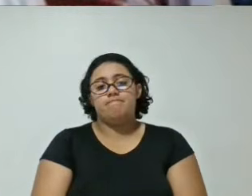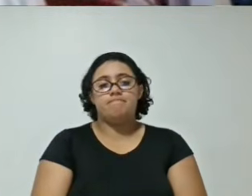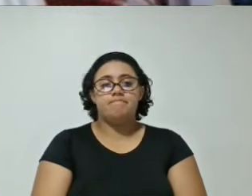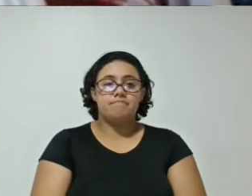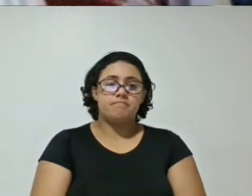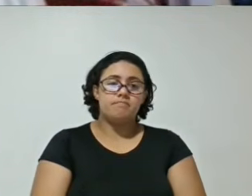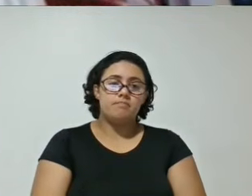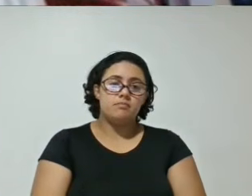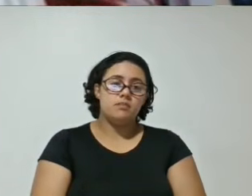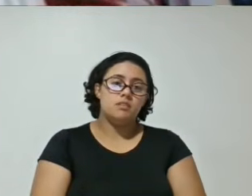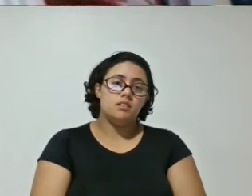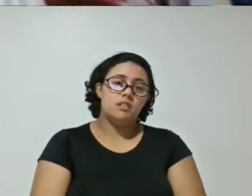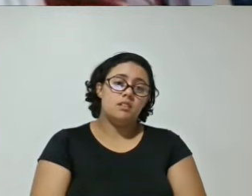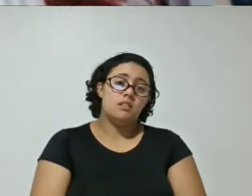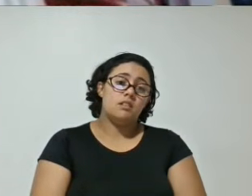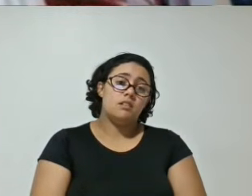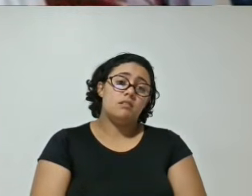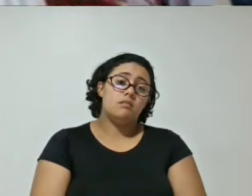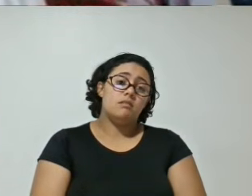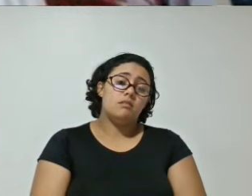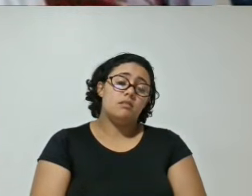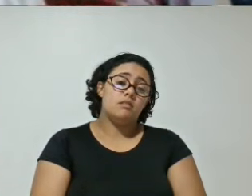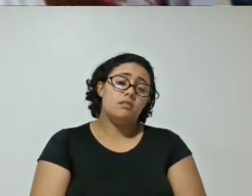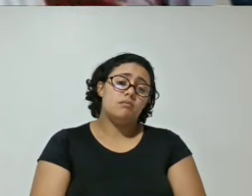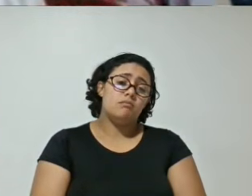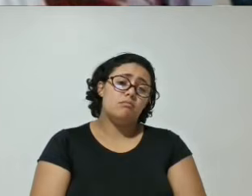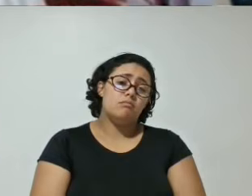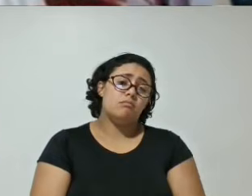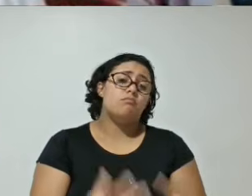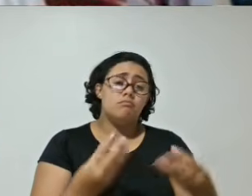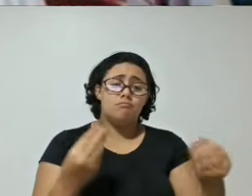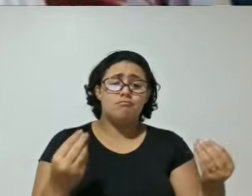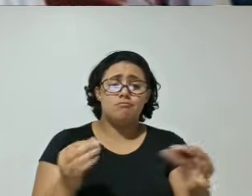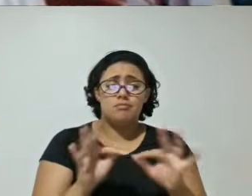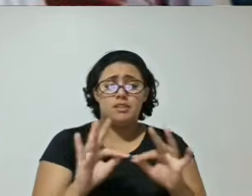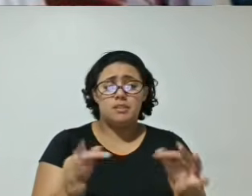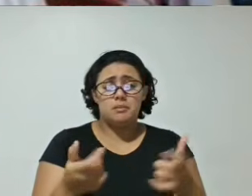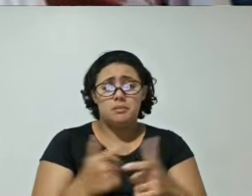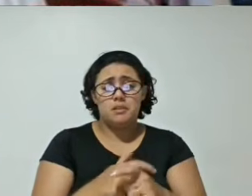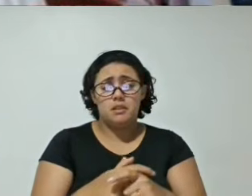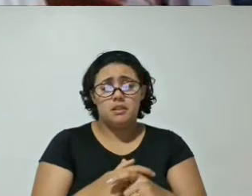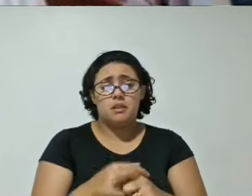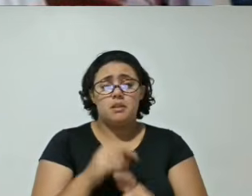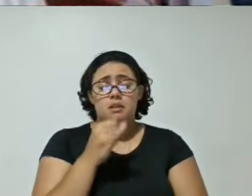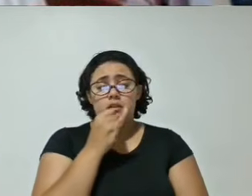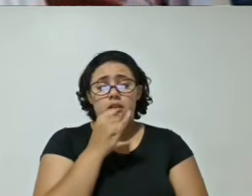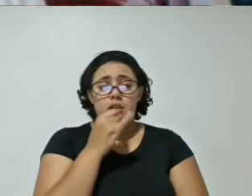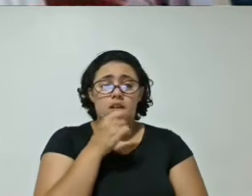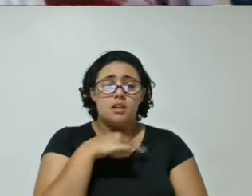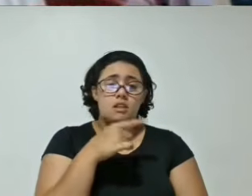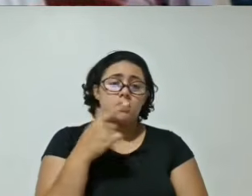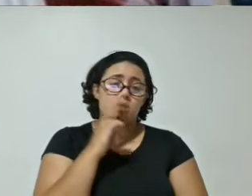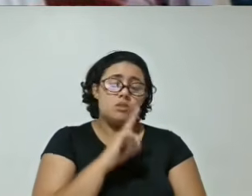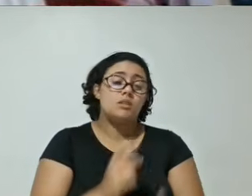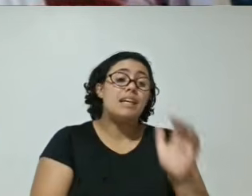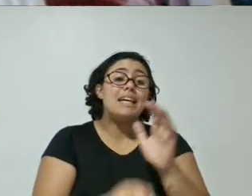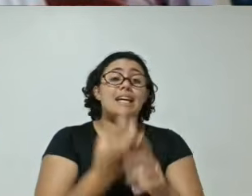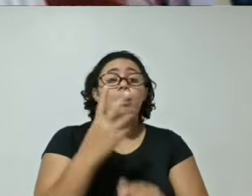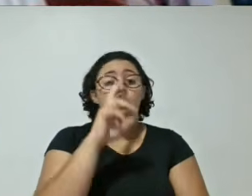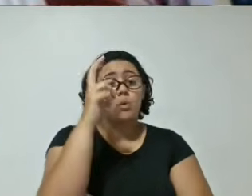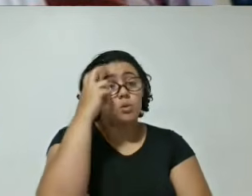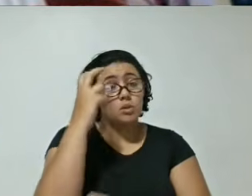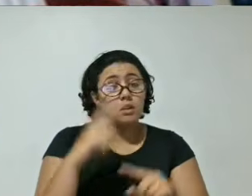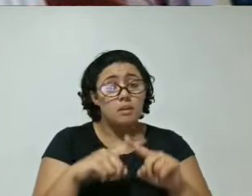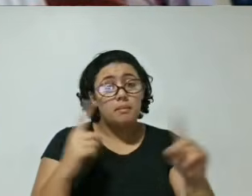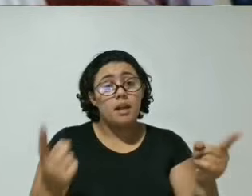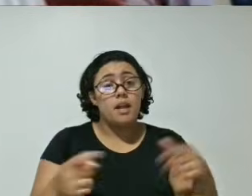é muito deficitário, e especialmente, por exemplo, a gente conseguiu produtor cultural, beleza, mas tem que ter um técnico de patrimônio para